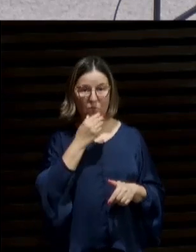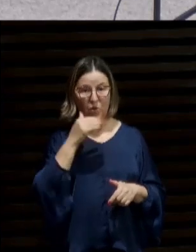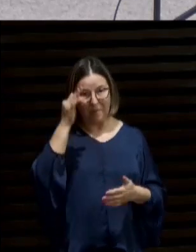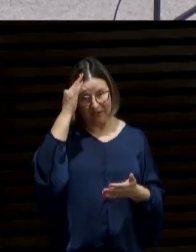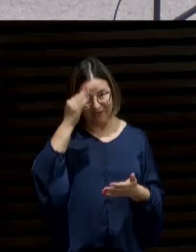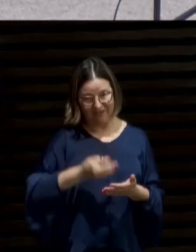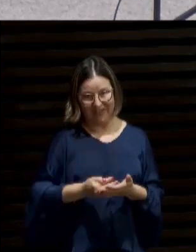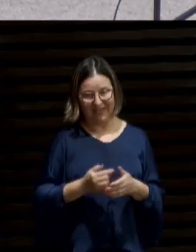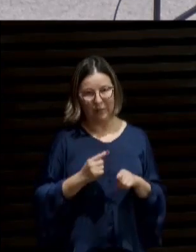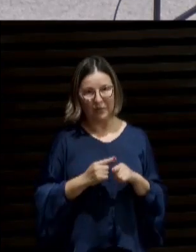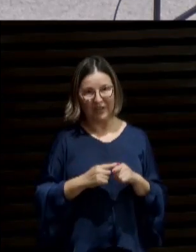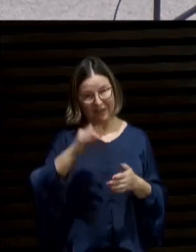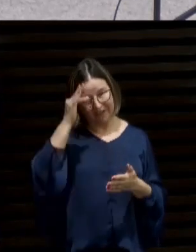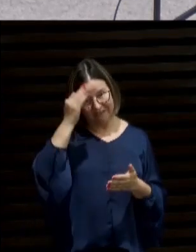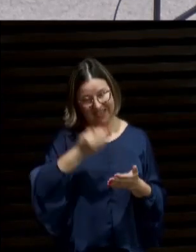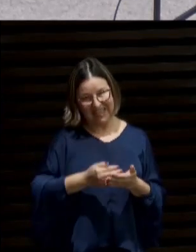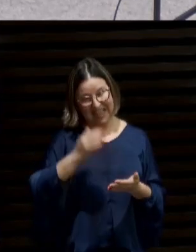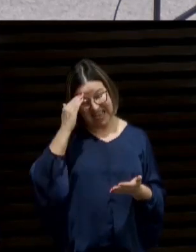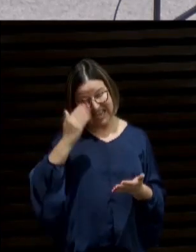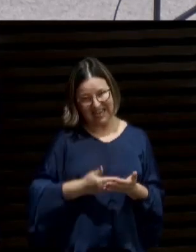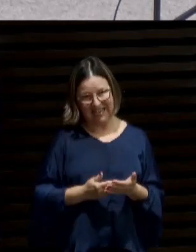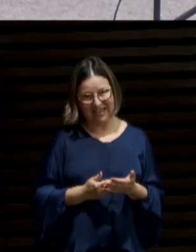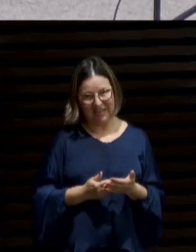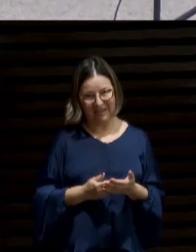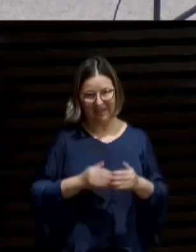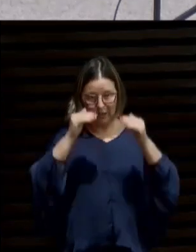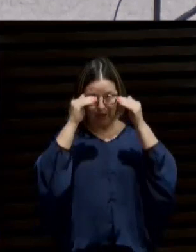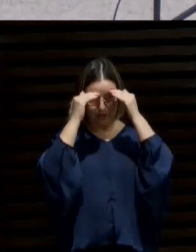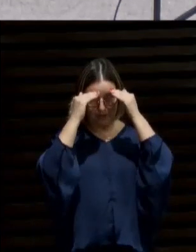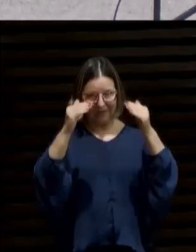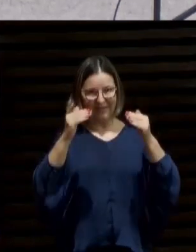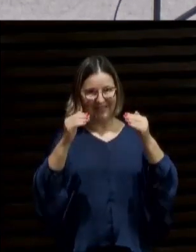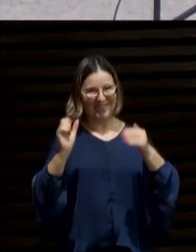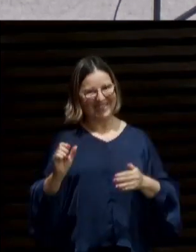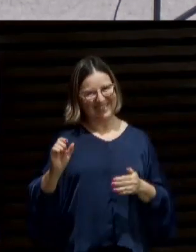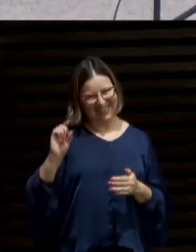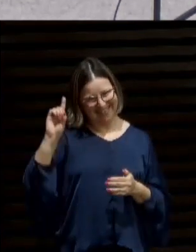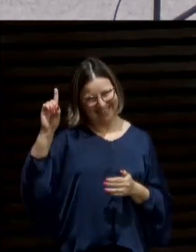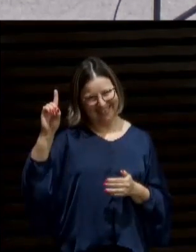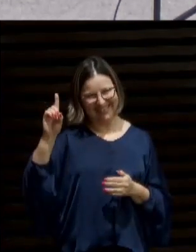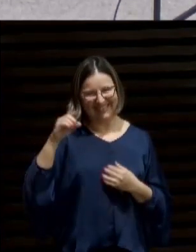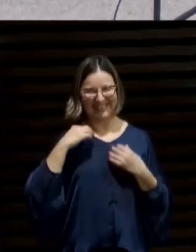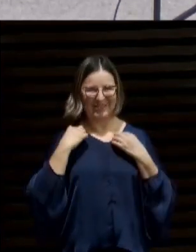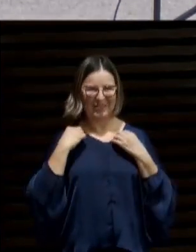Porque fé é crer e obedecer a palavra de Deus.